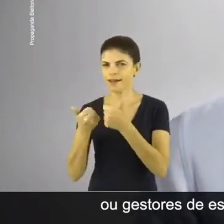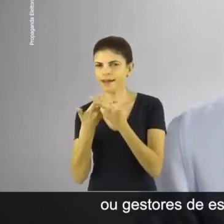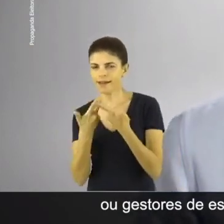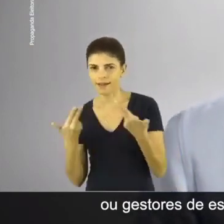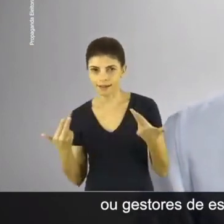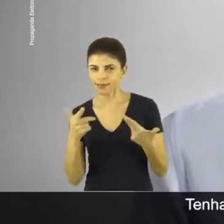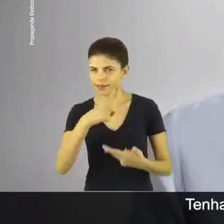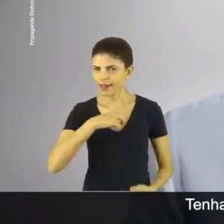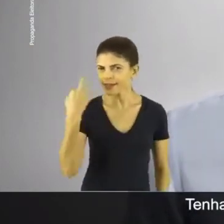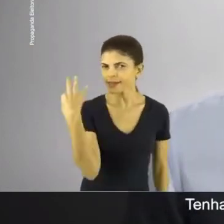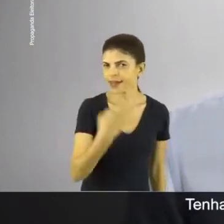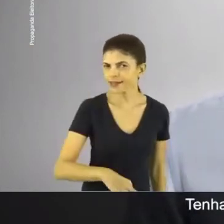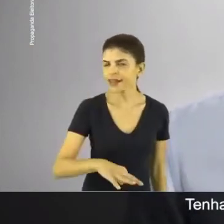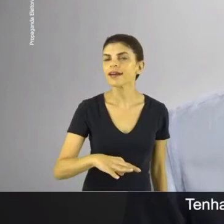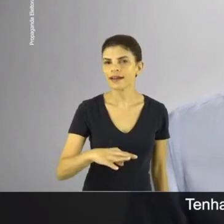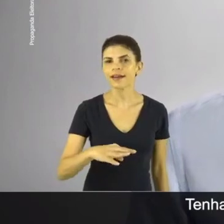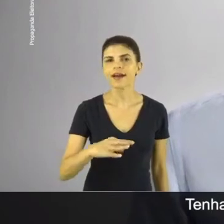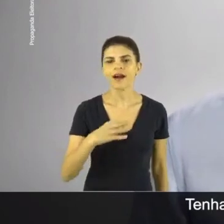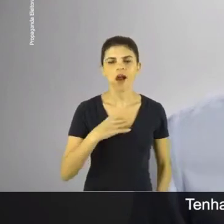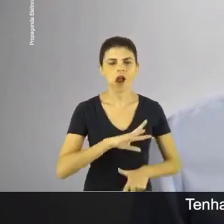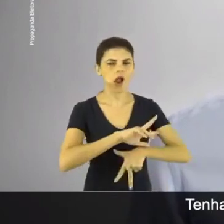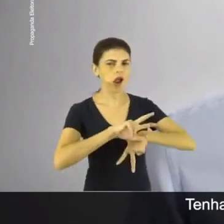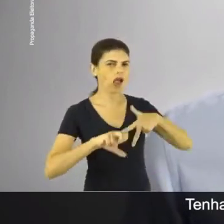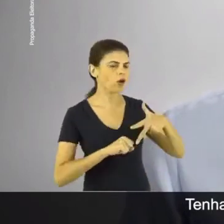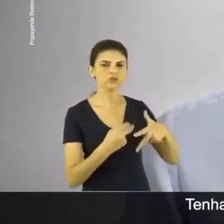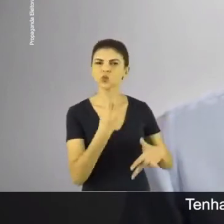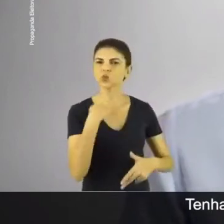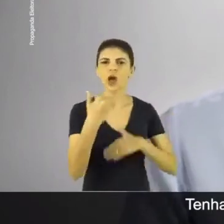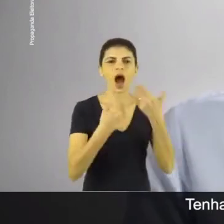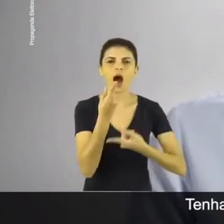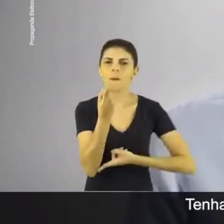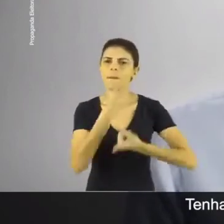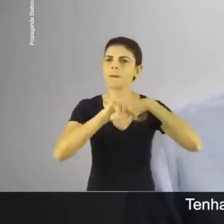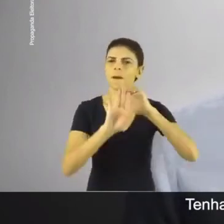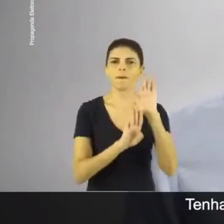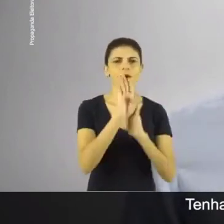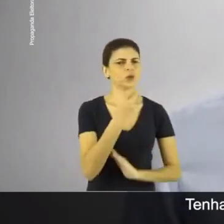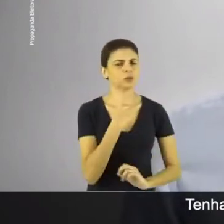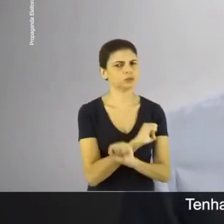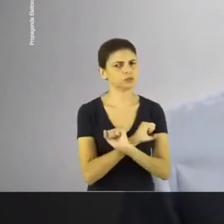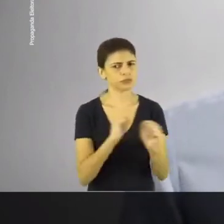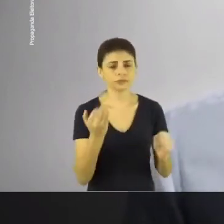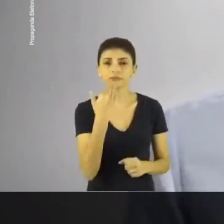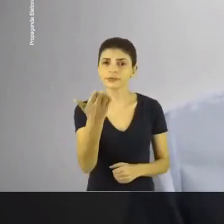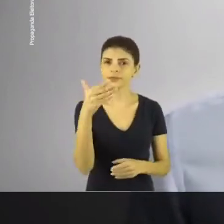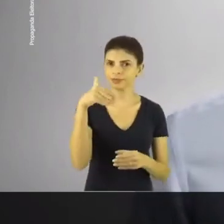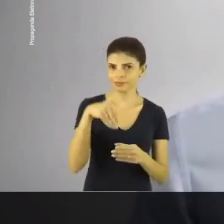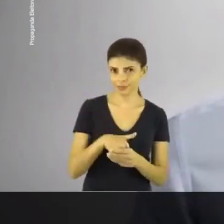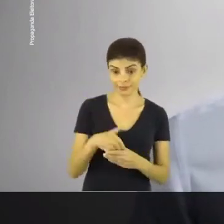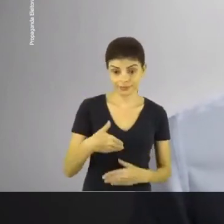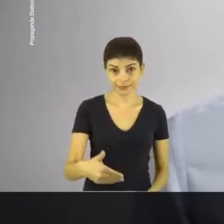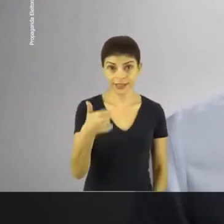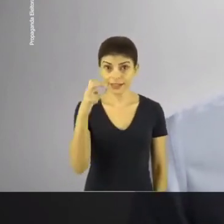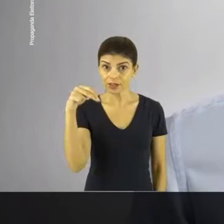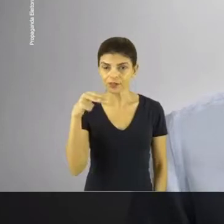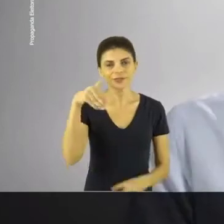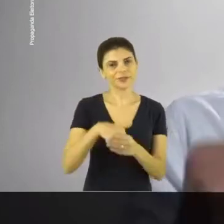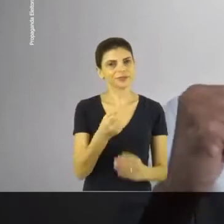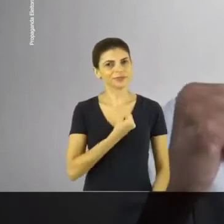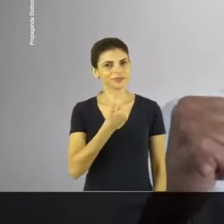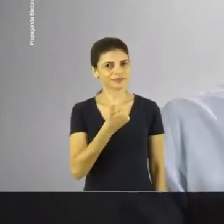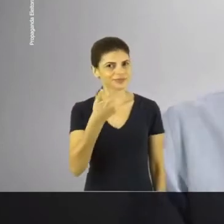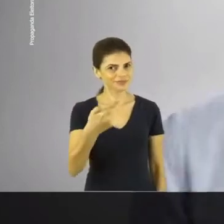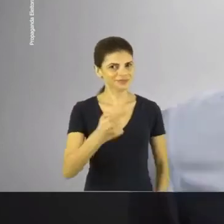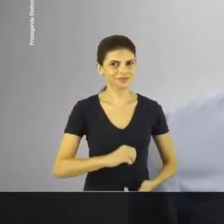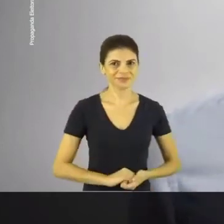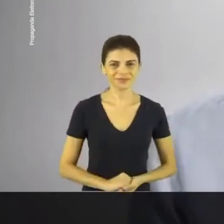de transporte. Tenha certeza, com corrupção, o Rio não vai sair do lugar. Peço seu voto. Dia 15,